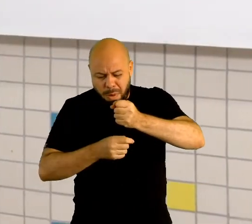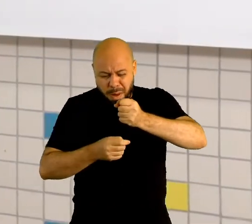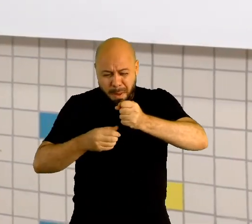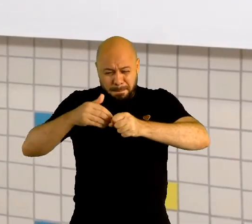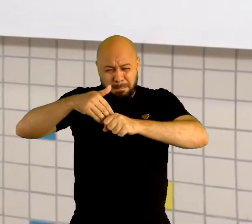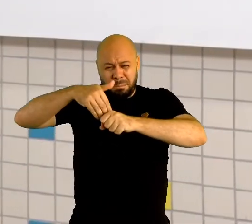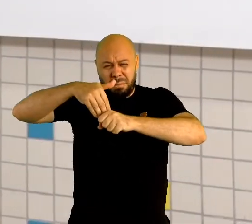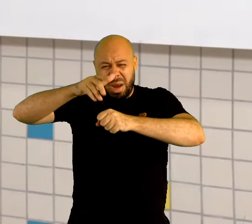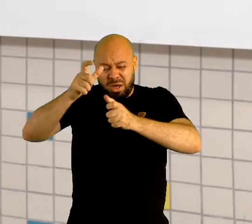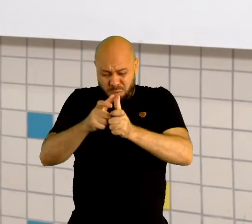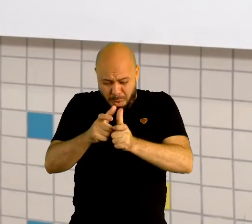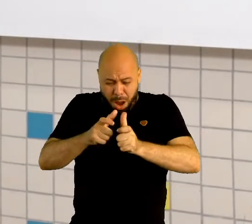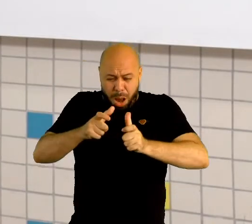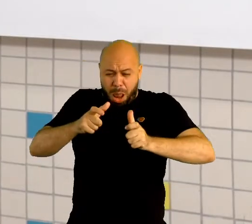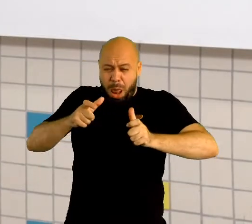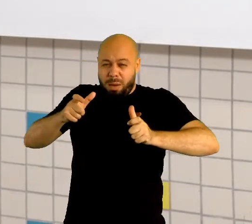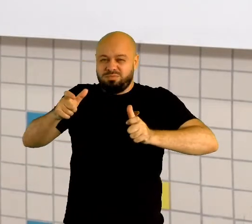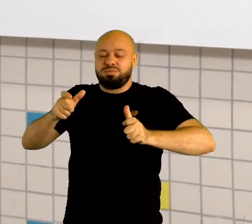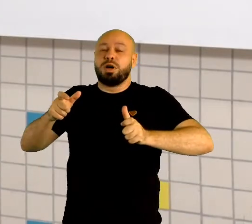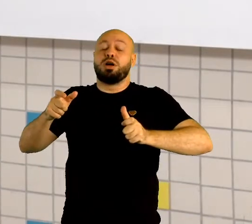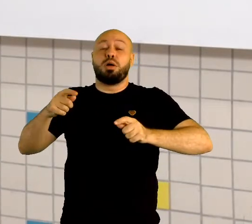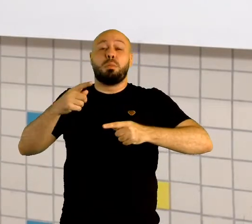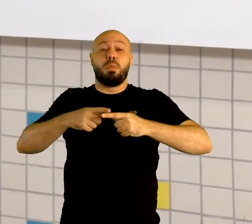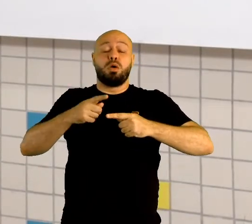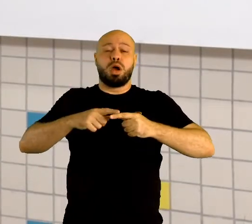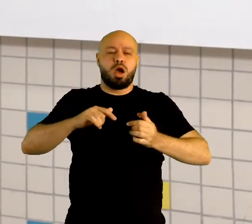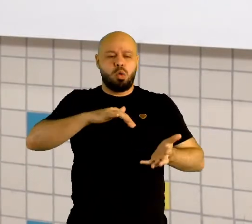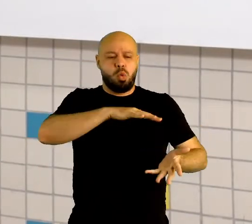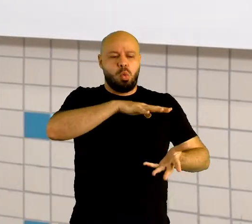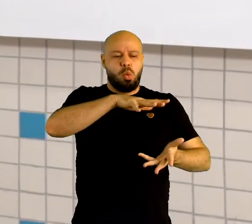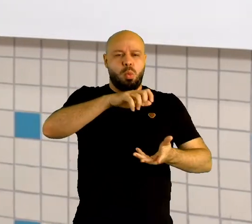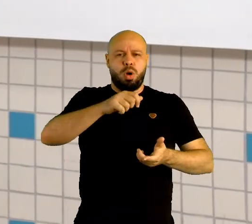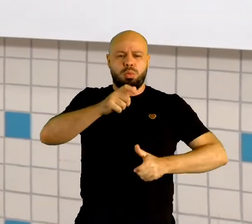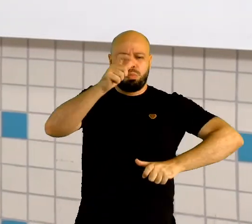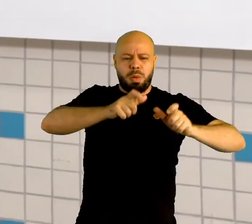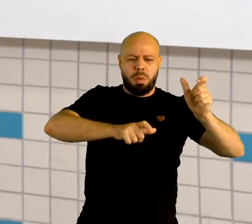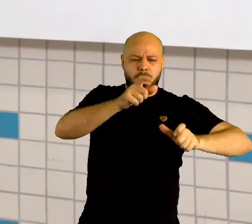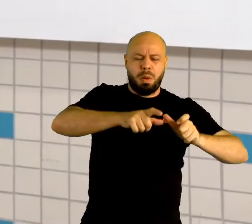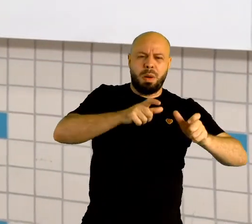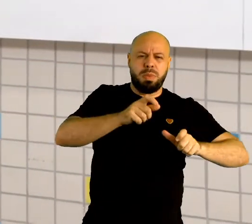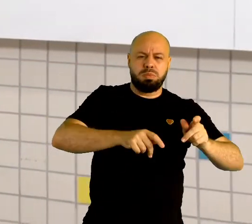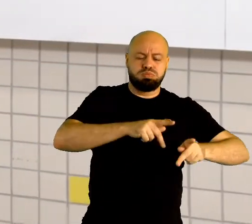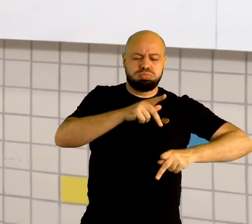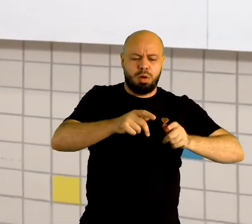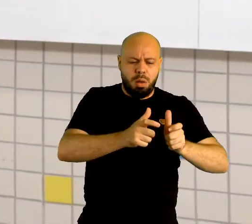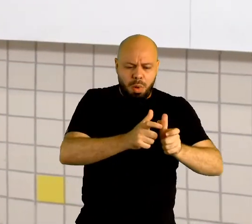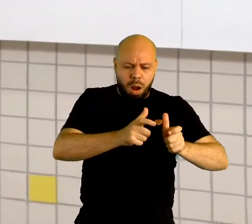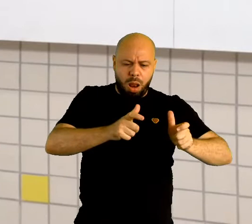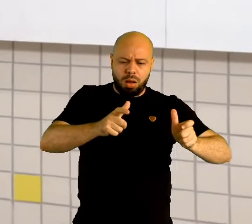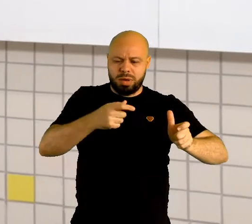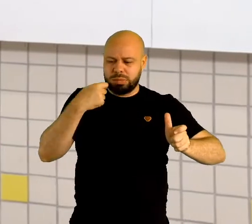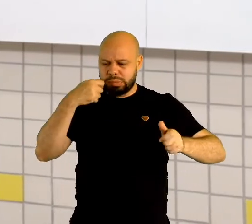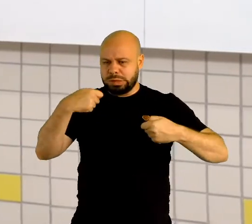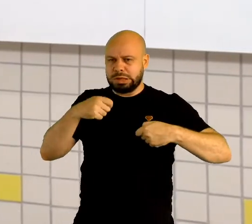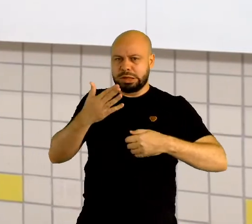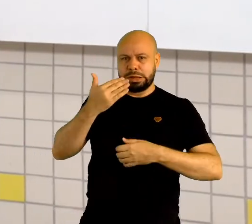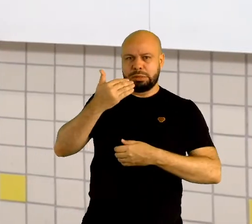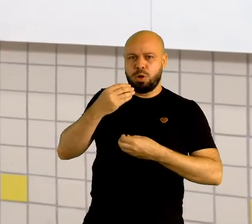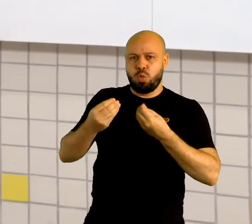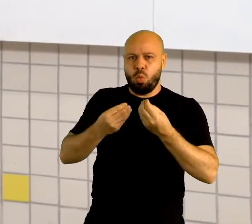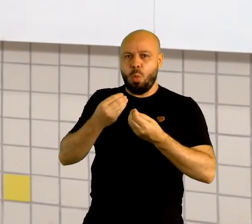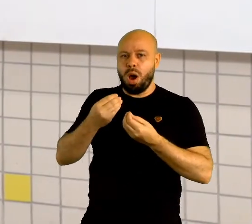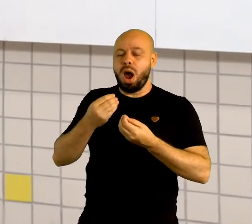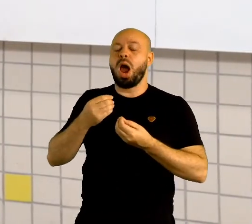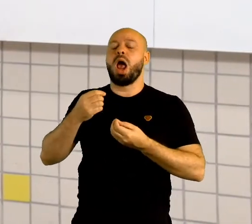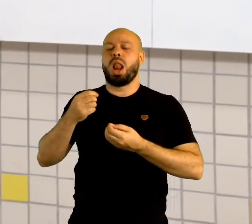necessidades aumentaram, então a agricultura moderna ela possibilita, não é, esse aumento